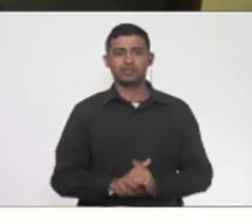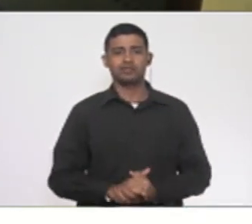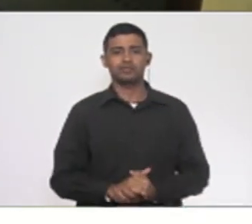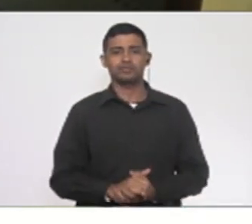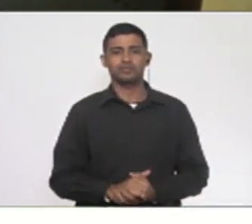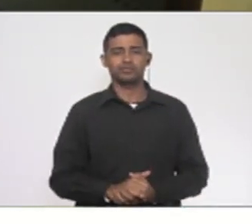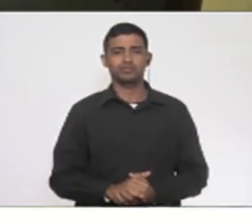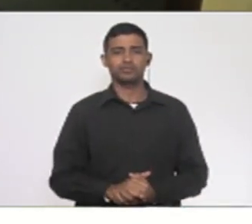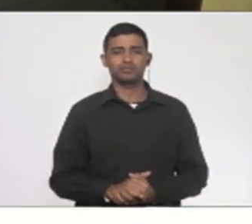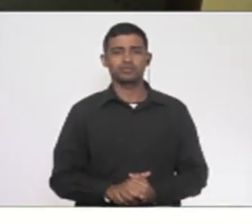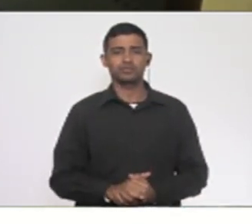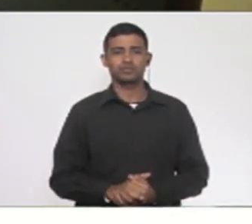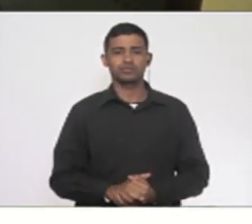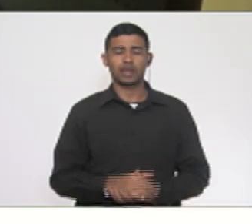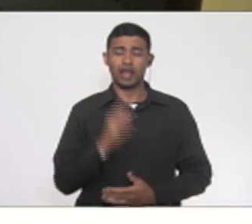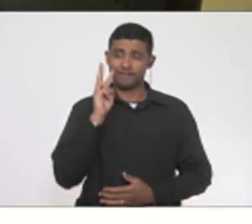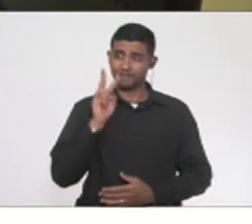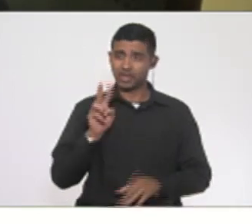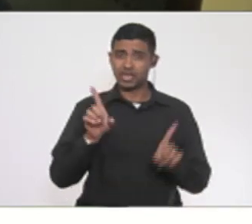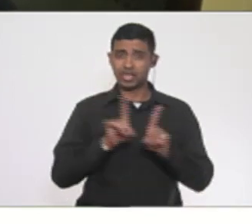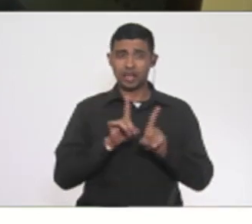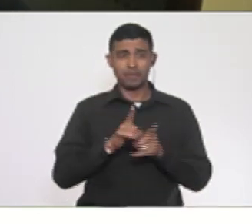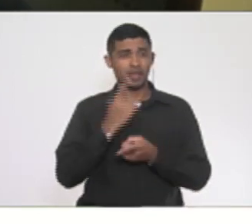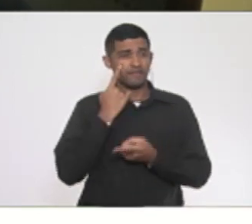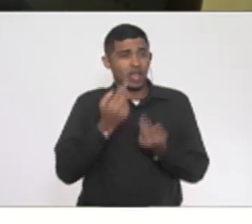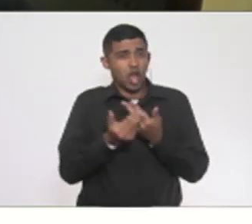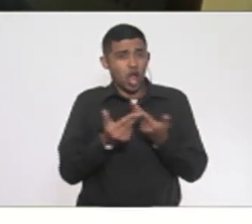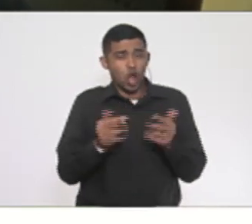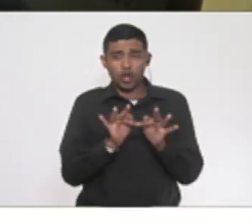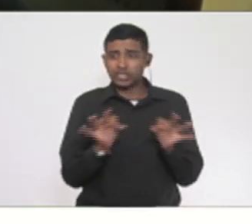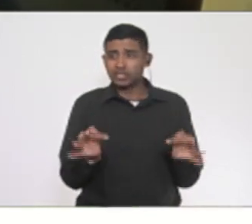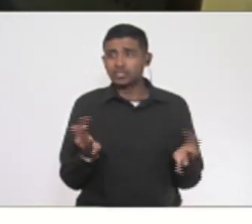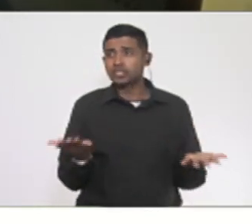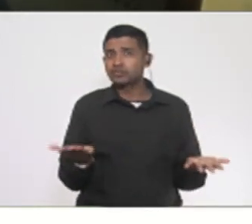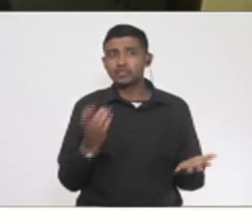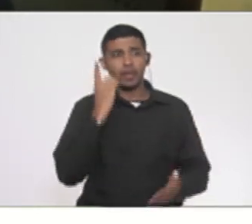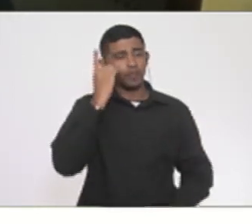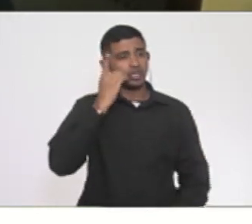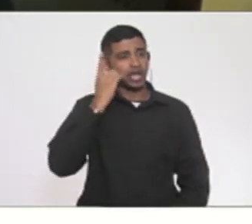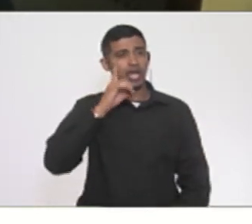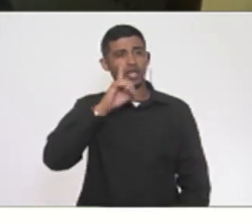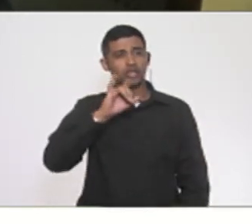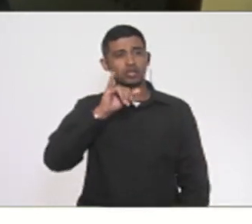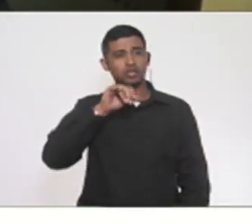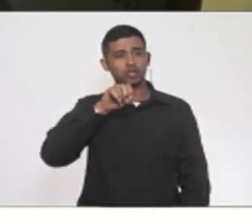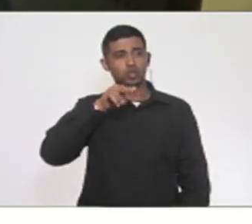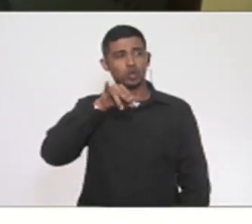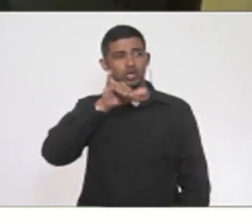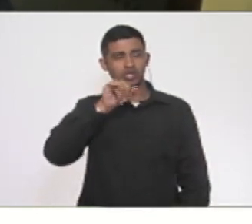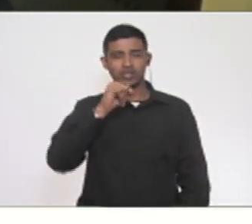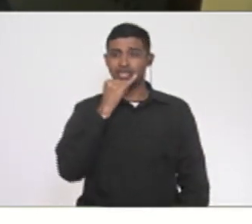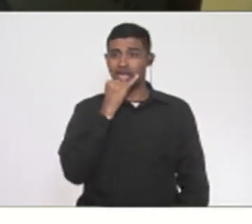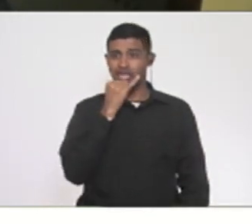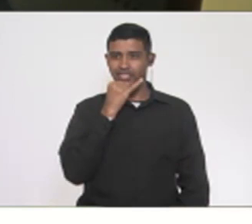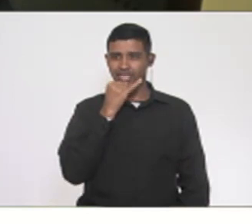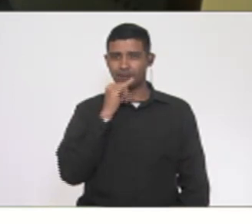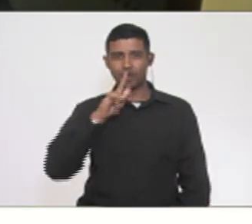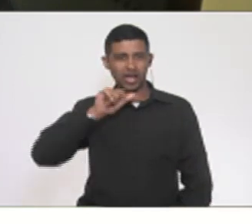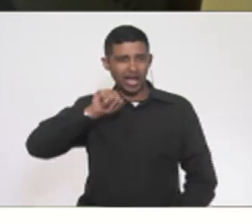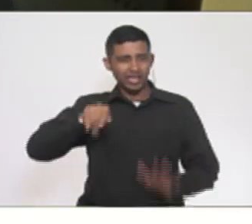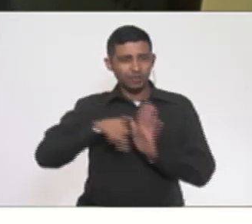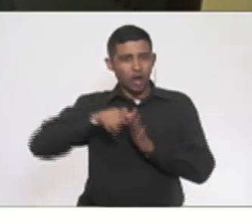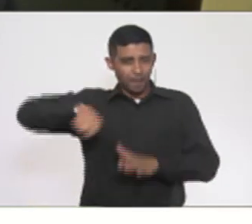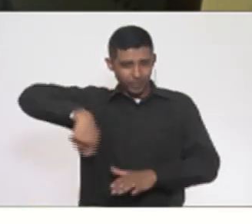você vê até nas coisas mais simples, deputado Dionísio, que seria, por exemplo, o próprio gás de cozinha, que a